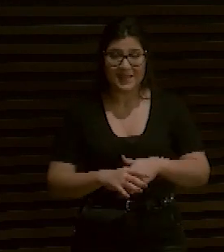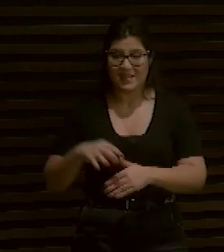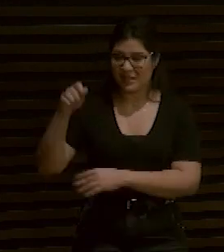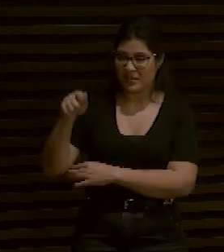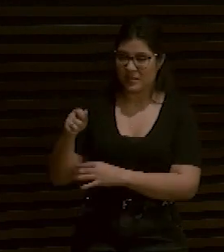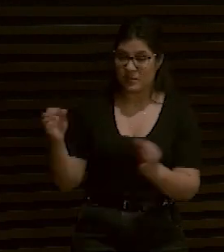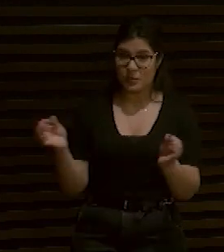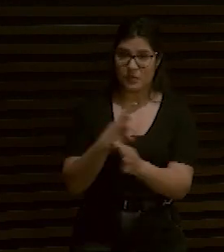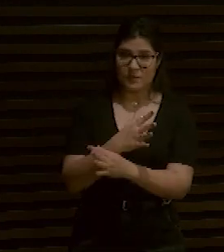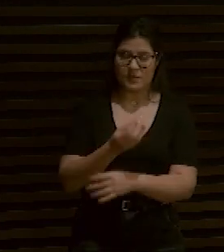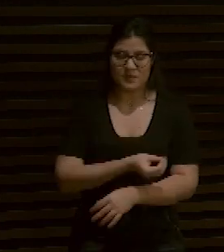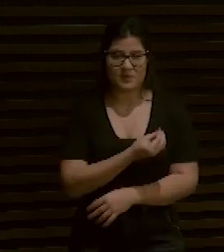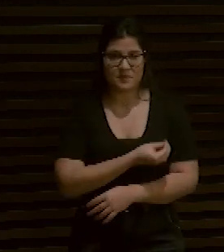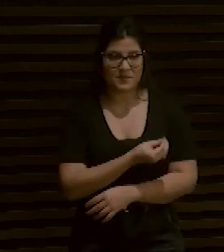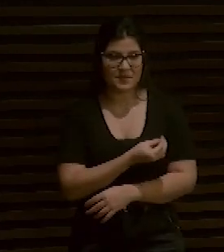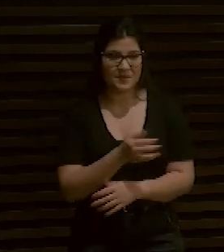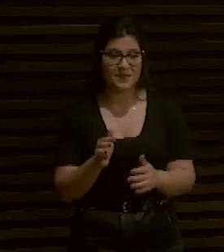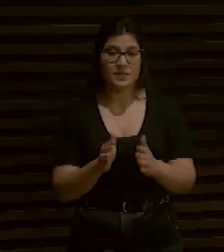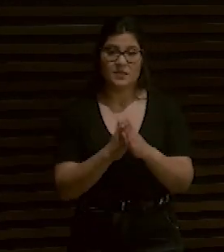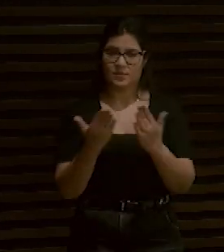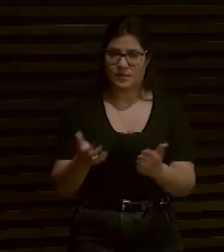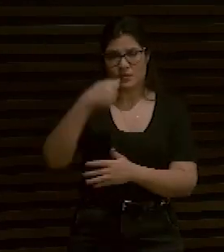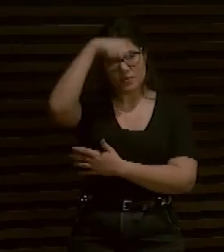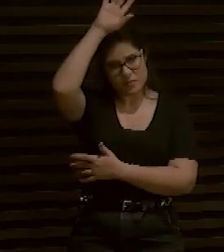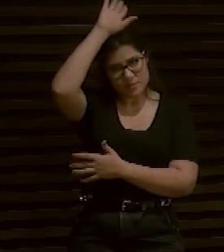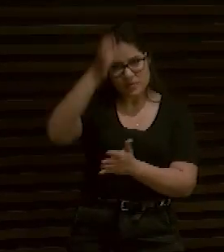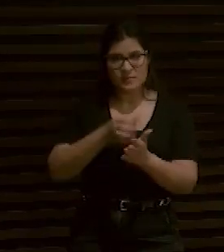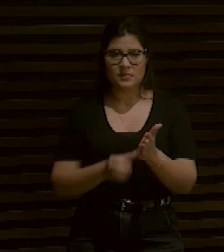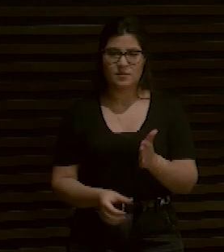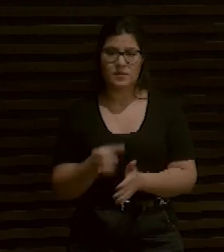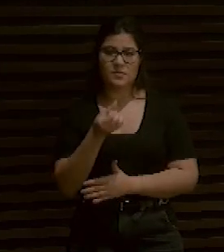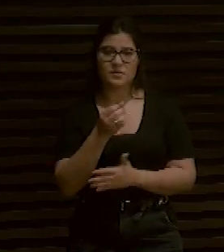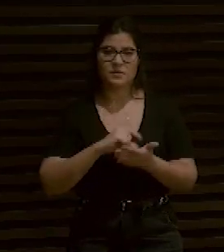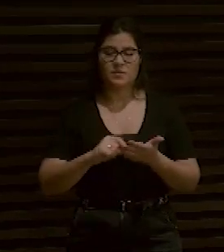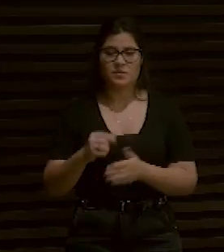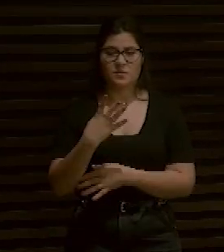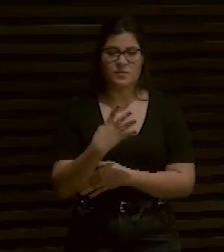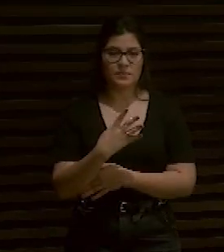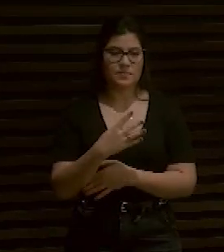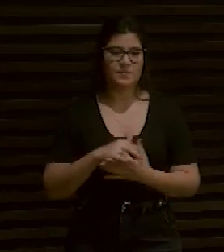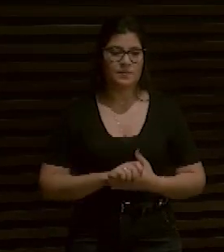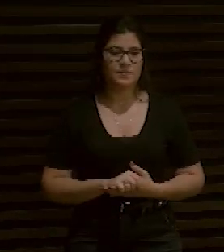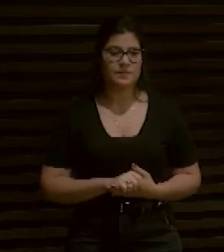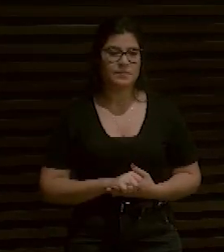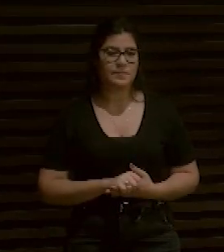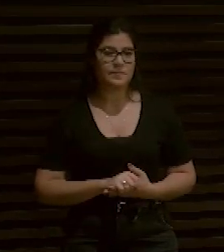vida. Abra sua Bíblia em Romanos, no capítulo 6, versículo 4.